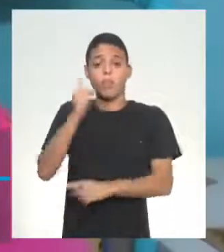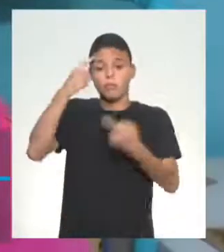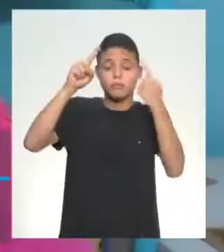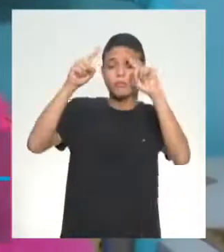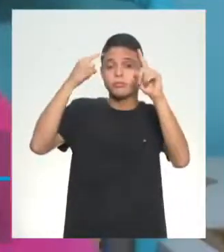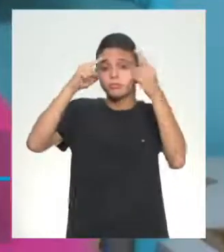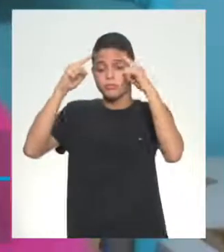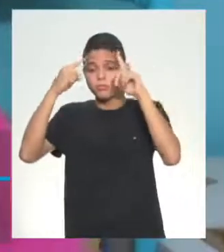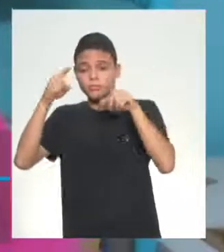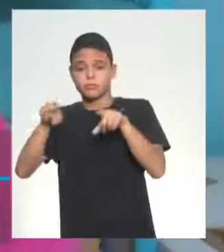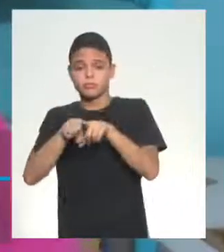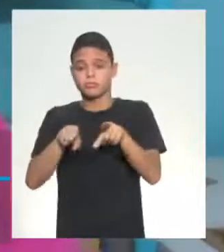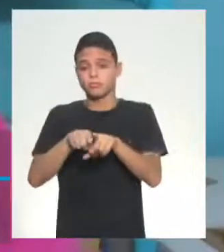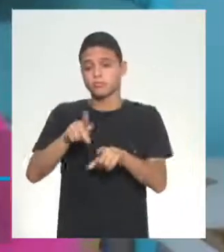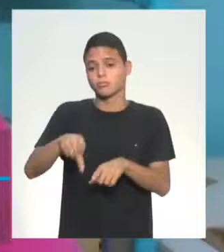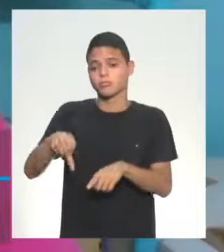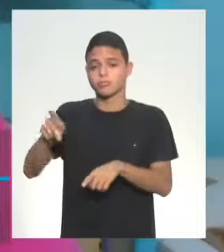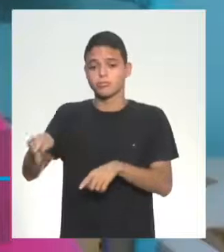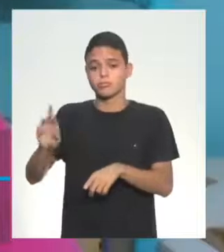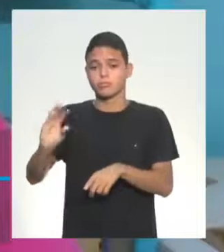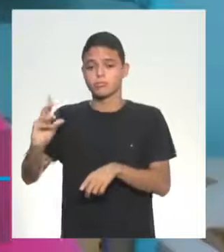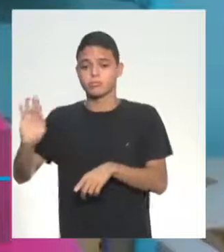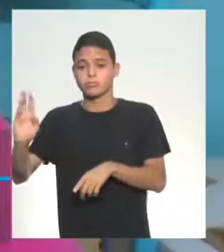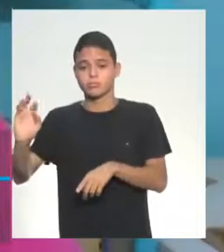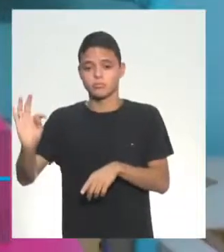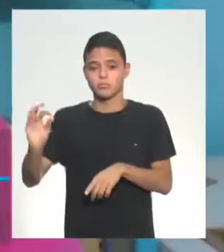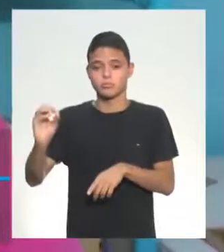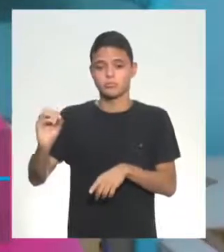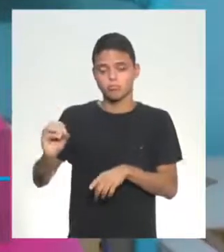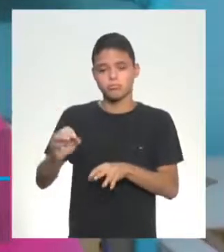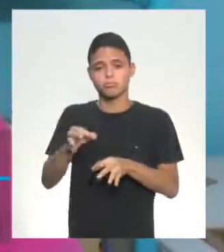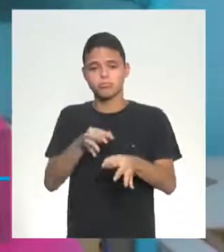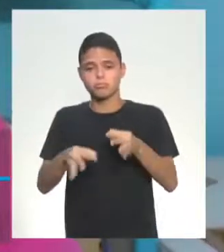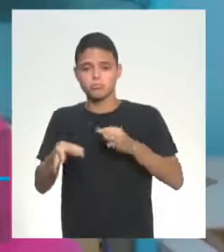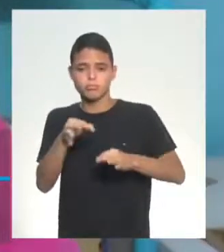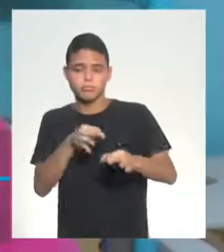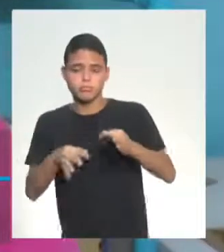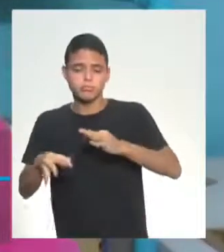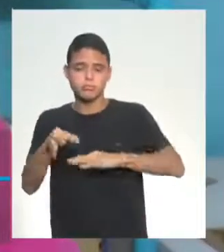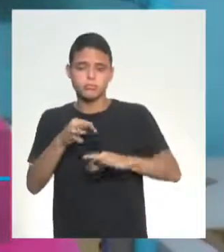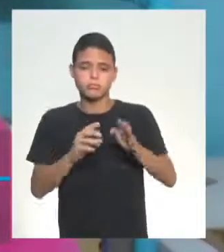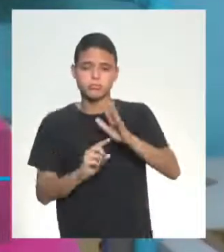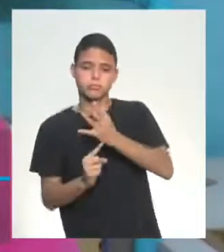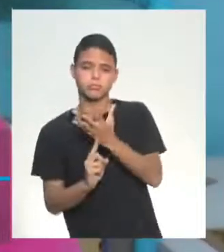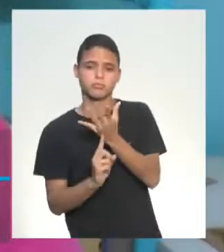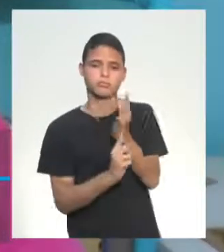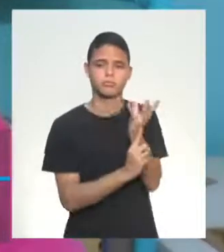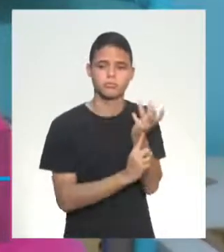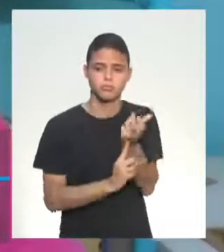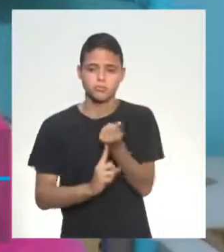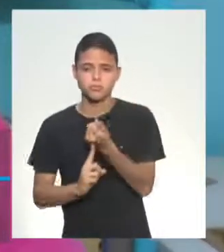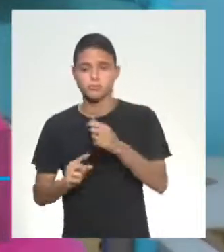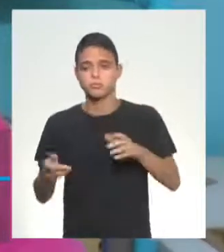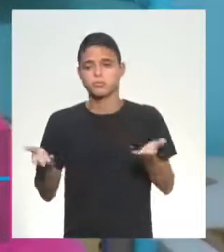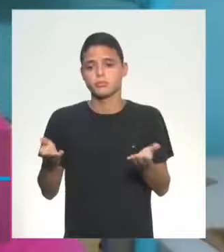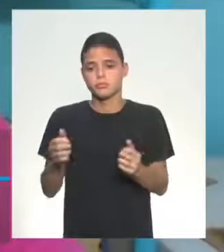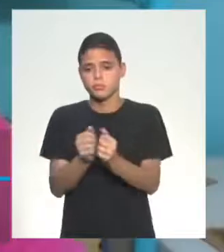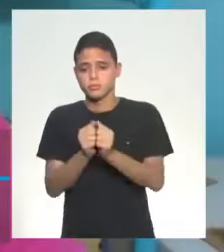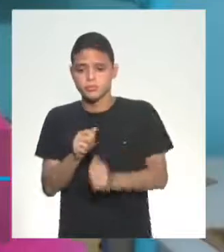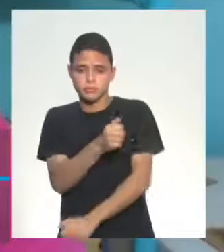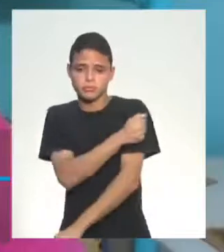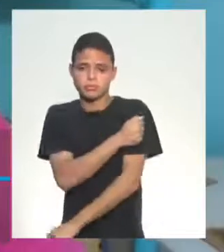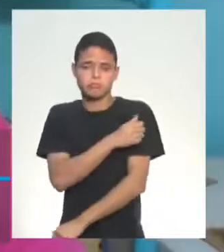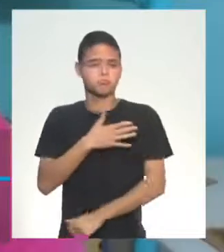O professor Roberto, ele disse que trabalha formas geométricas nas suas aulas com os alunos e os alunos gostam bastante. A professora